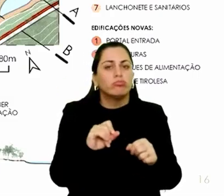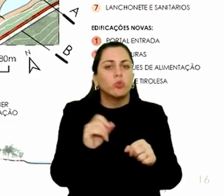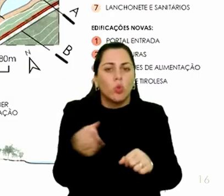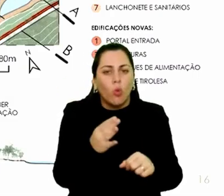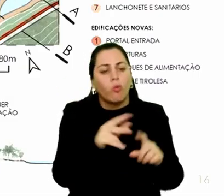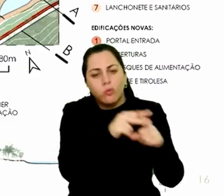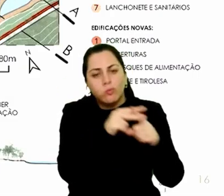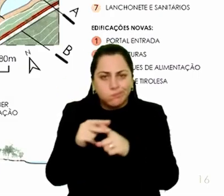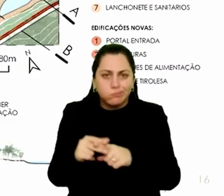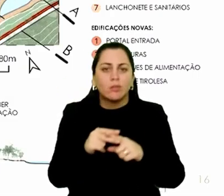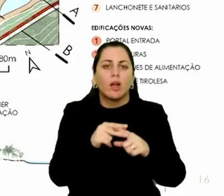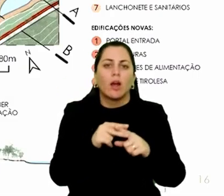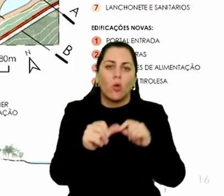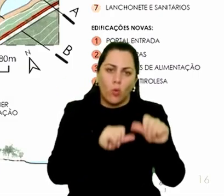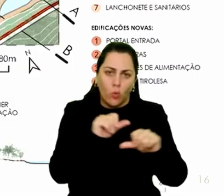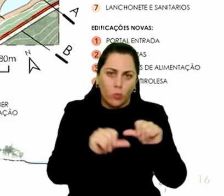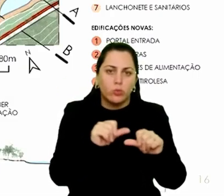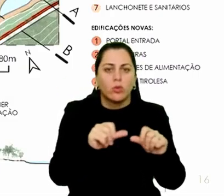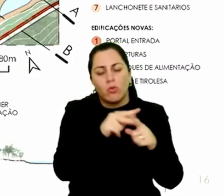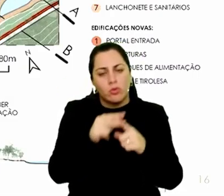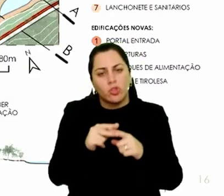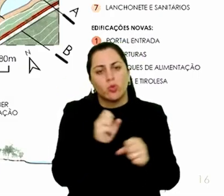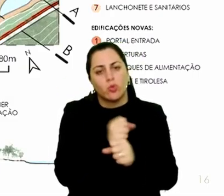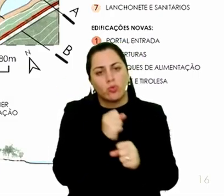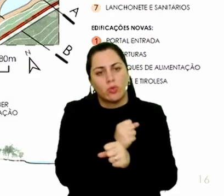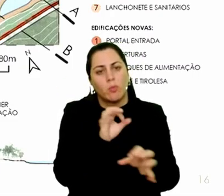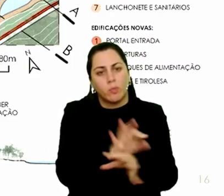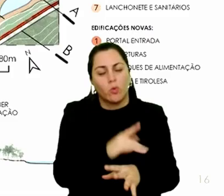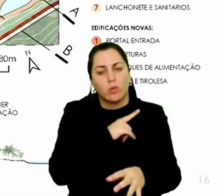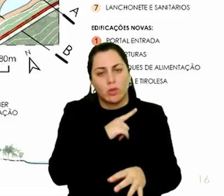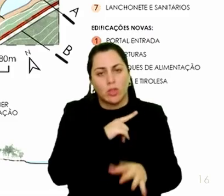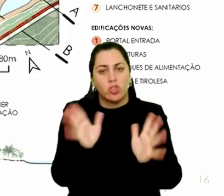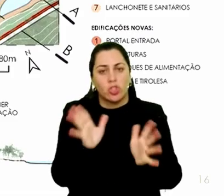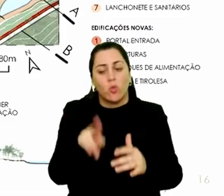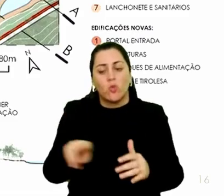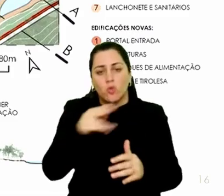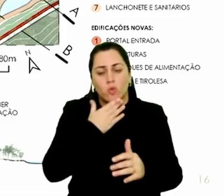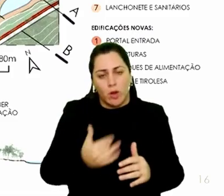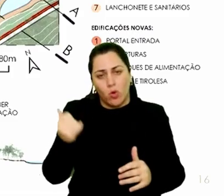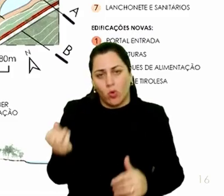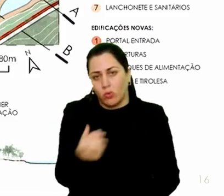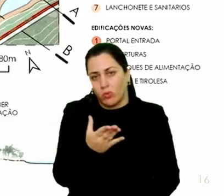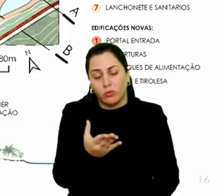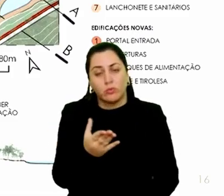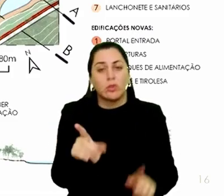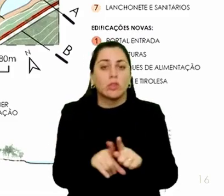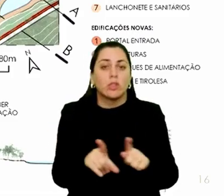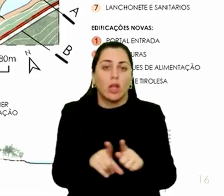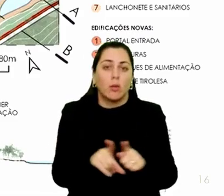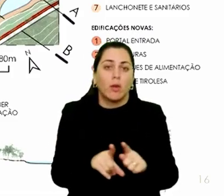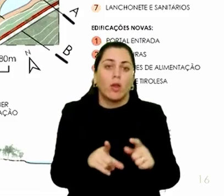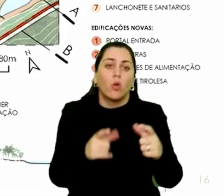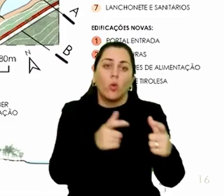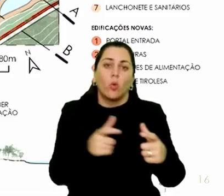passasse para uma melhoria dessas edificações e elas pudessem receber novos usos, além de novas instalações